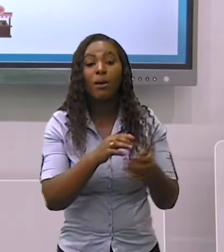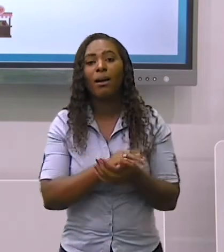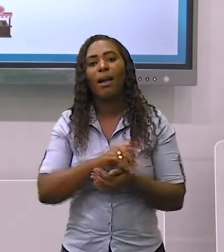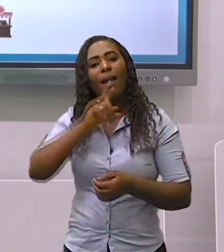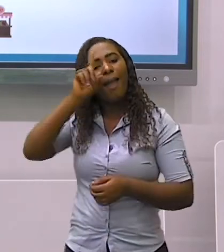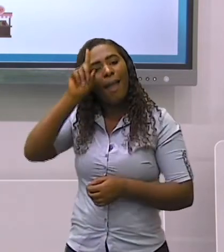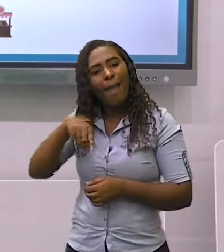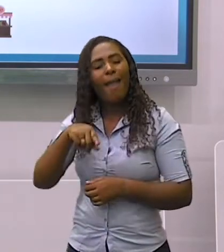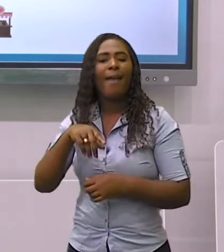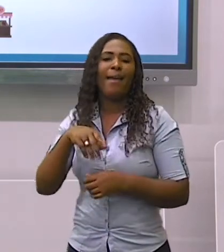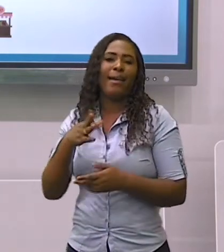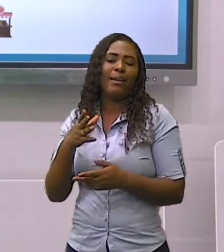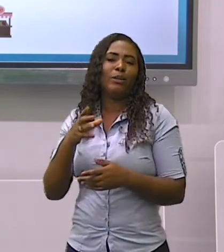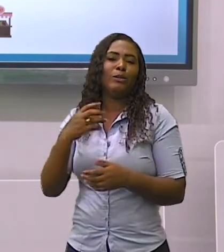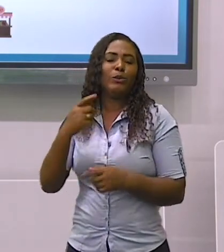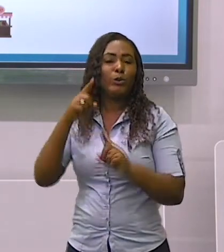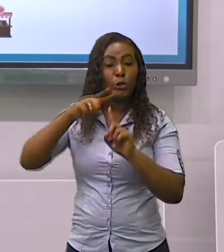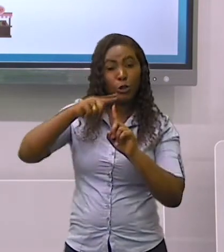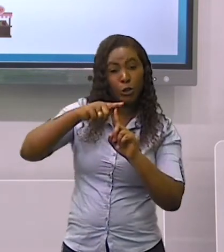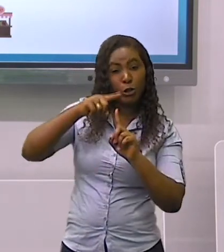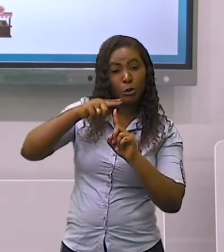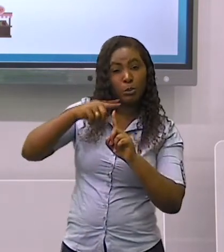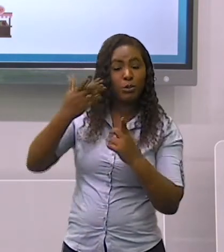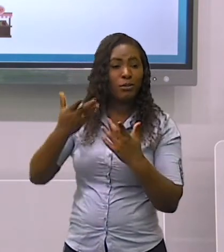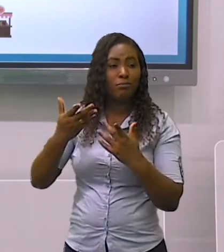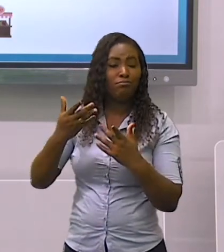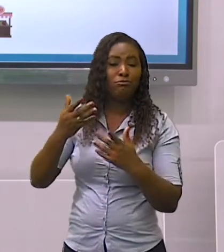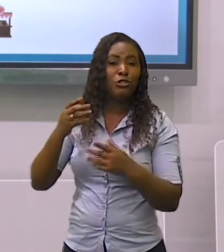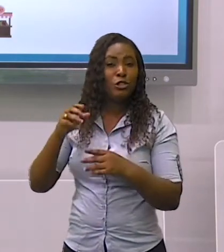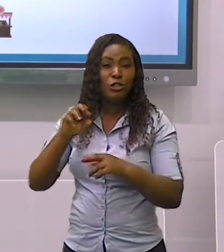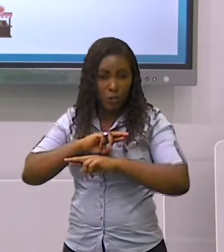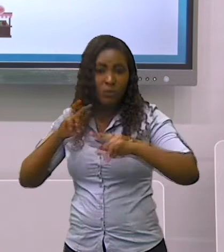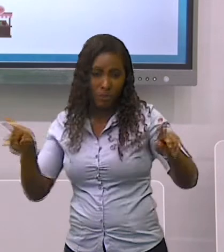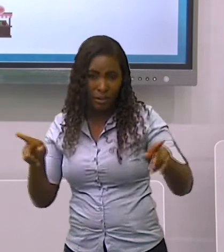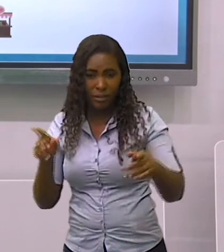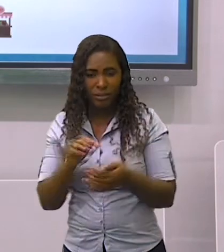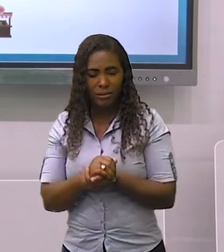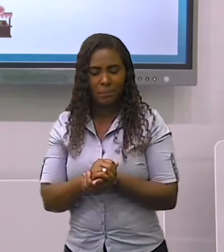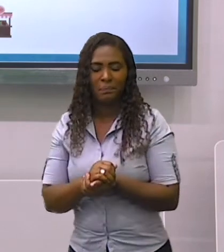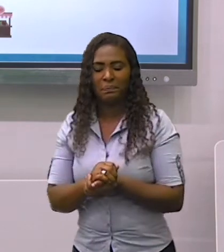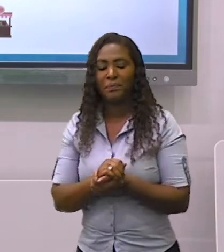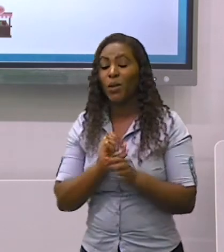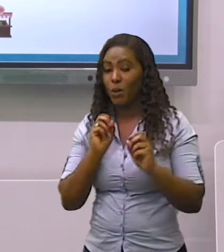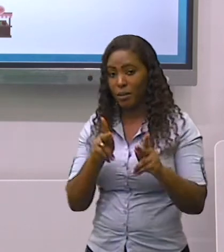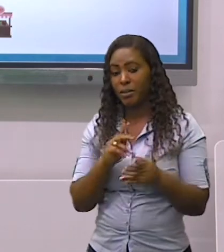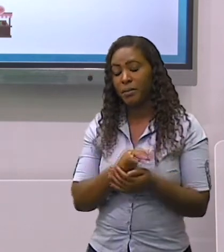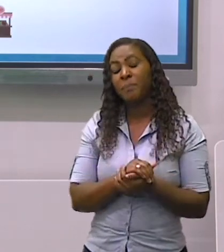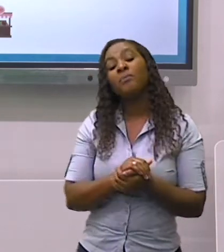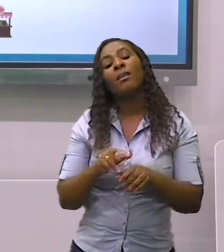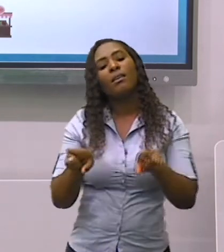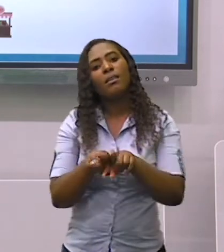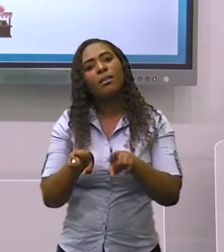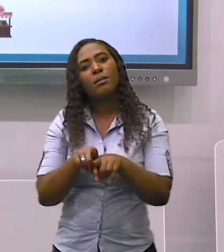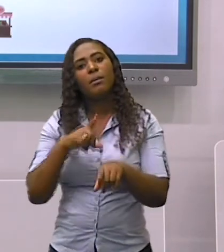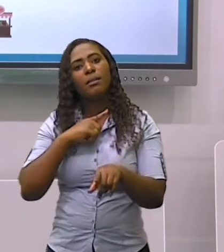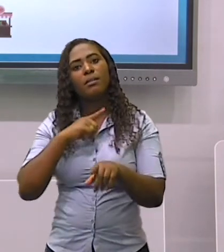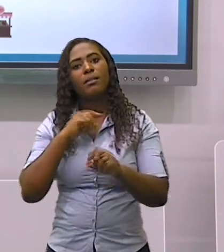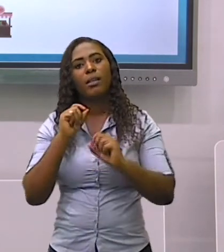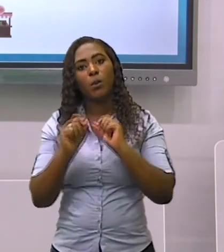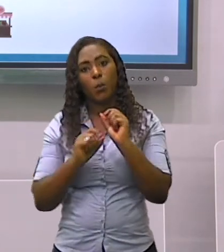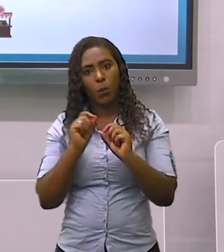em cada lugar. Agora, vamos abordar dois novos aspectos